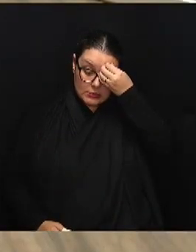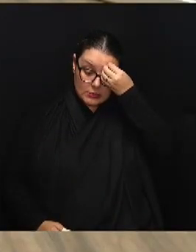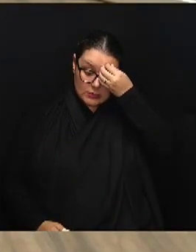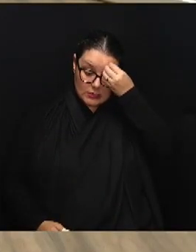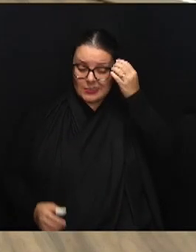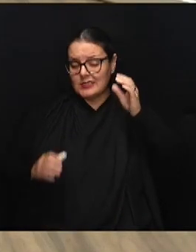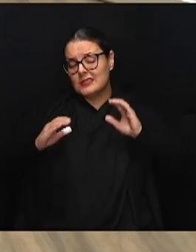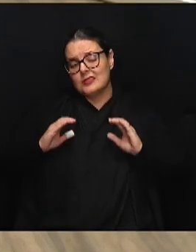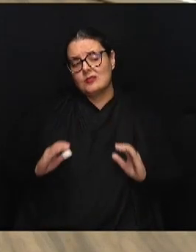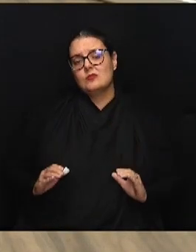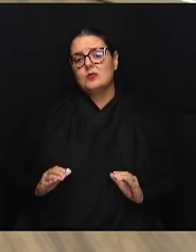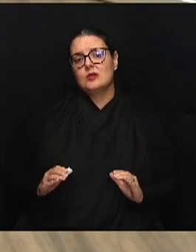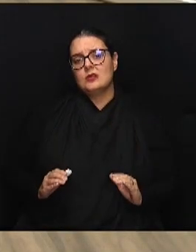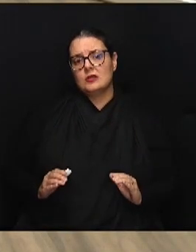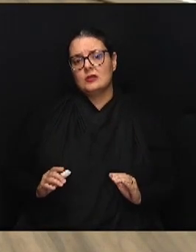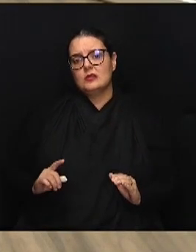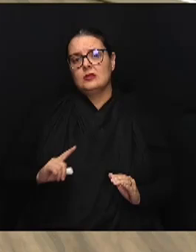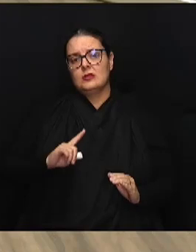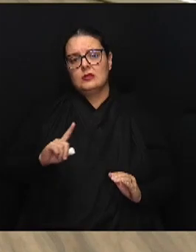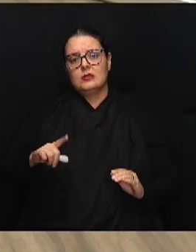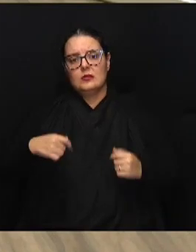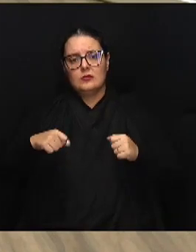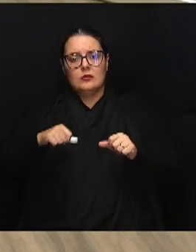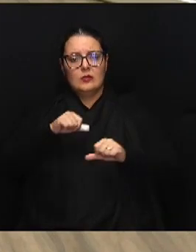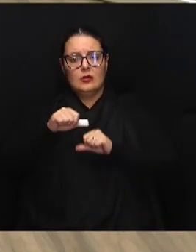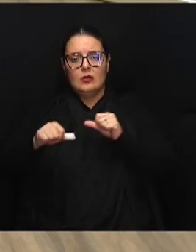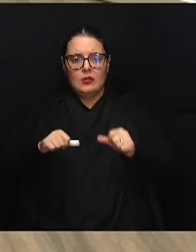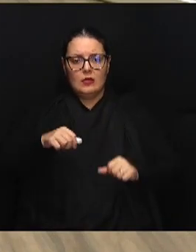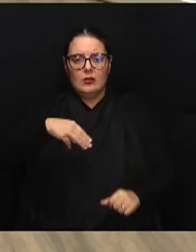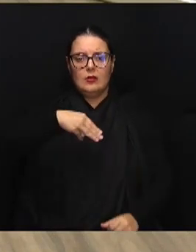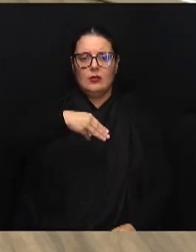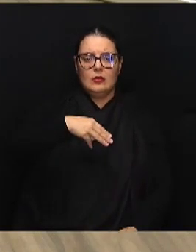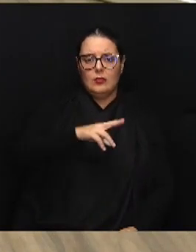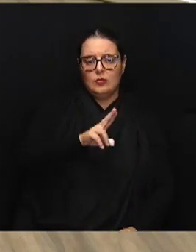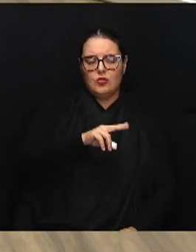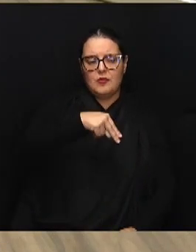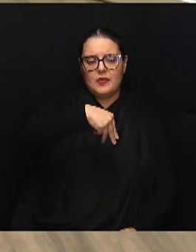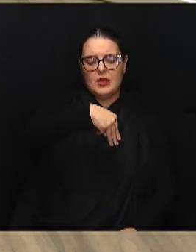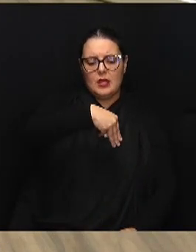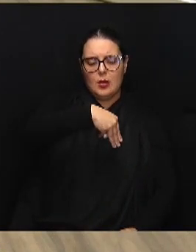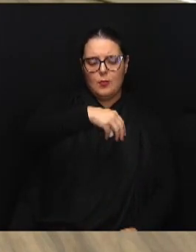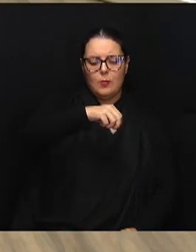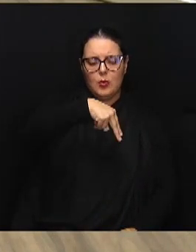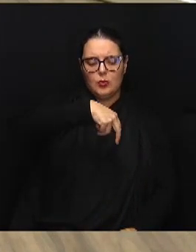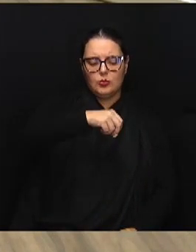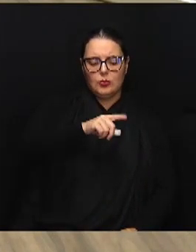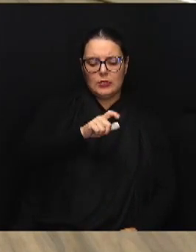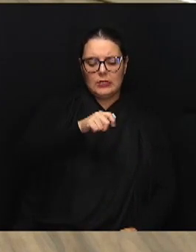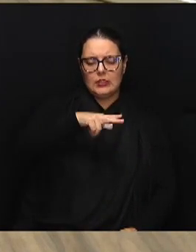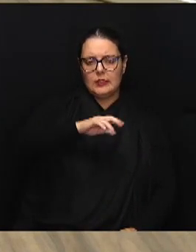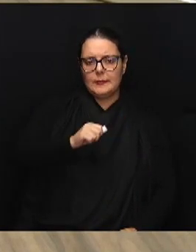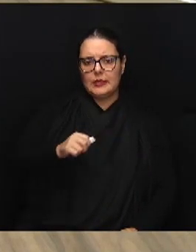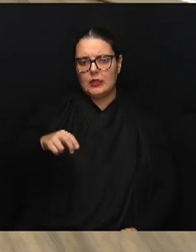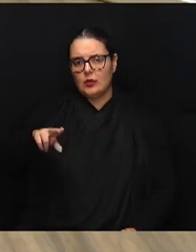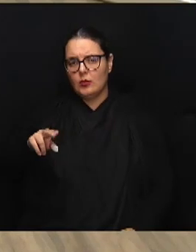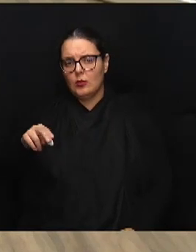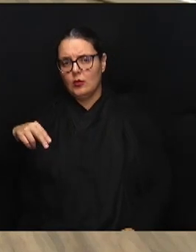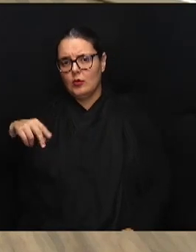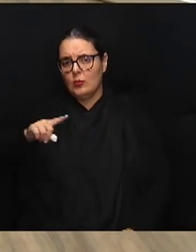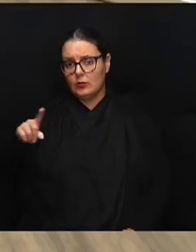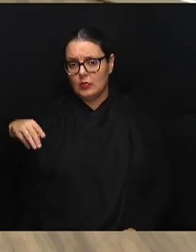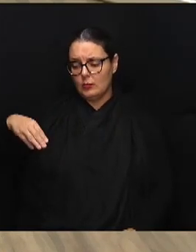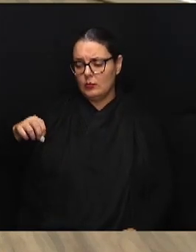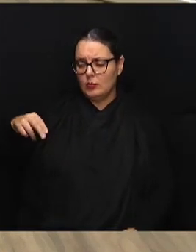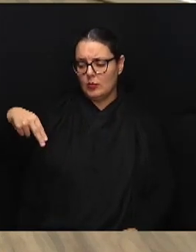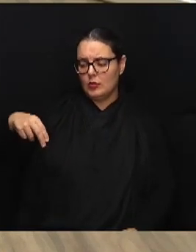comportamento sem precisar mudar o nome de relação monogâmica ou não monogâmica, relacionamento aberto, enfim, são